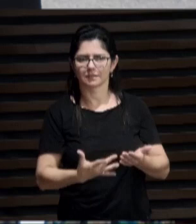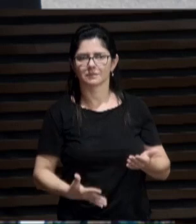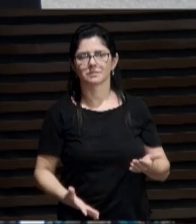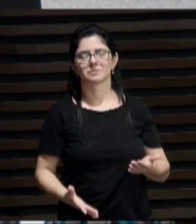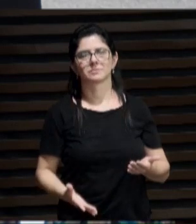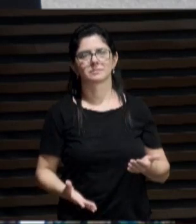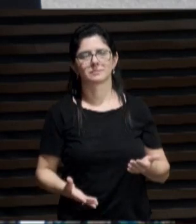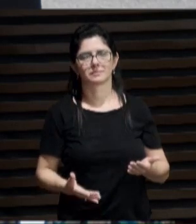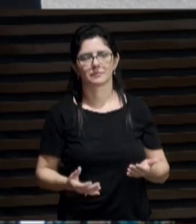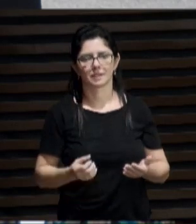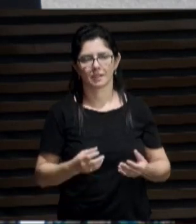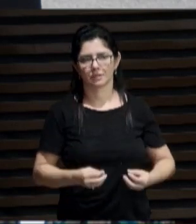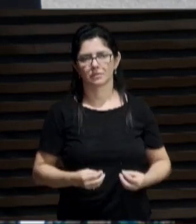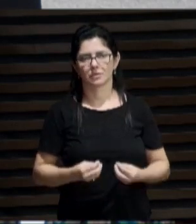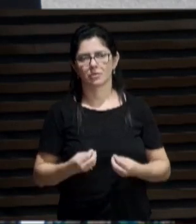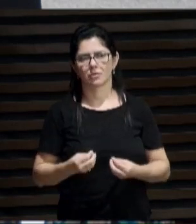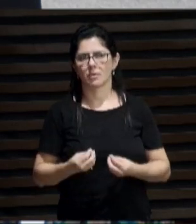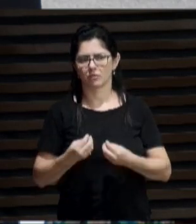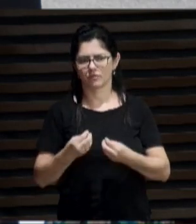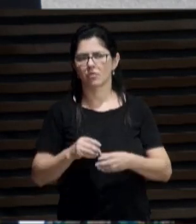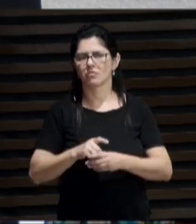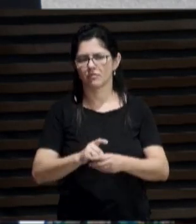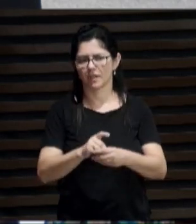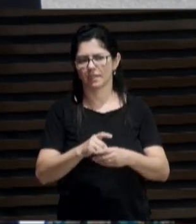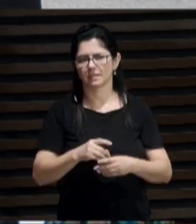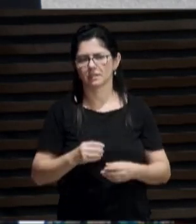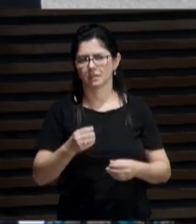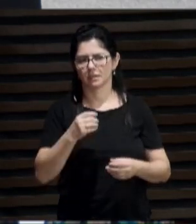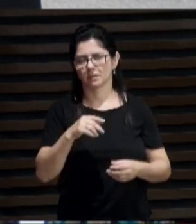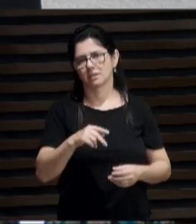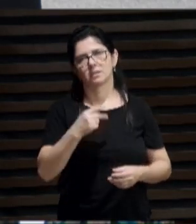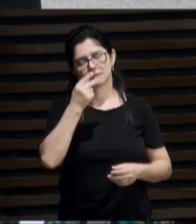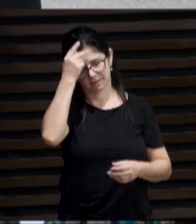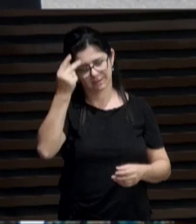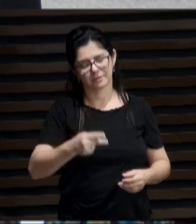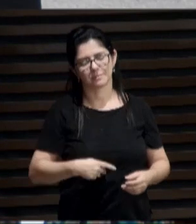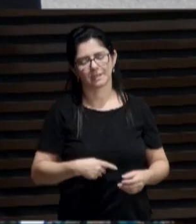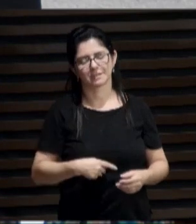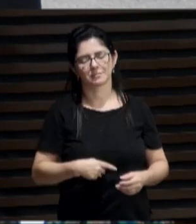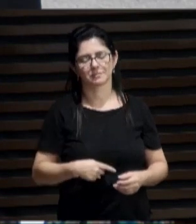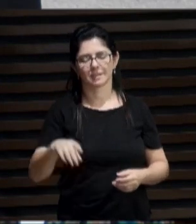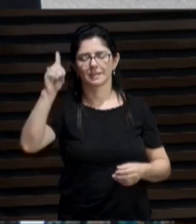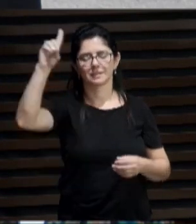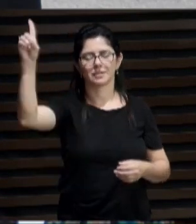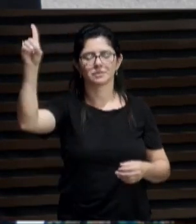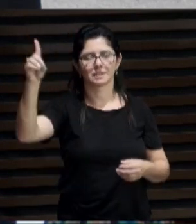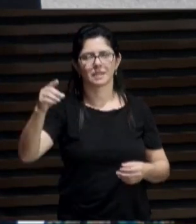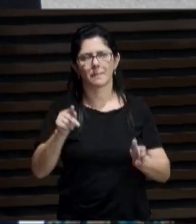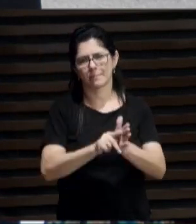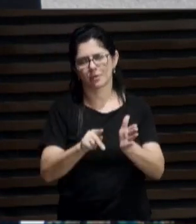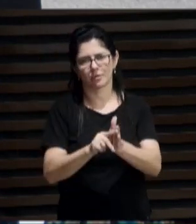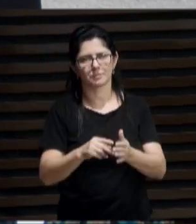prestou uma oferta de si mesmo a Deus. Ele é a própria oferta, como o próprio sacrifício, o próprio